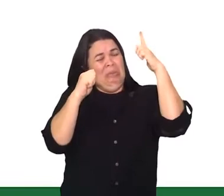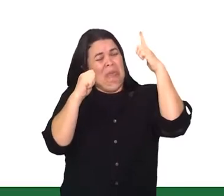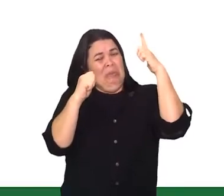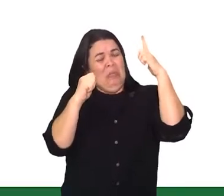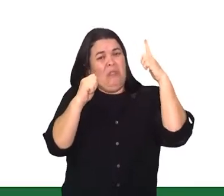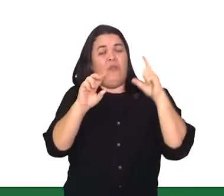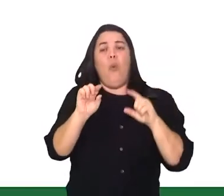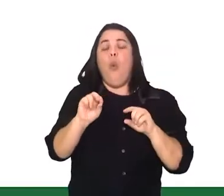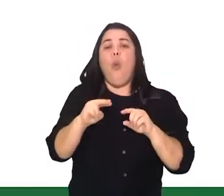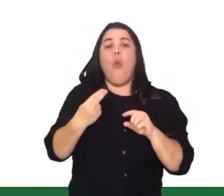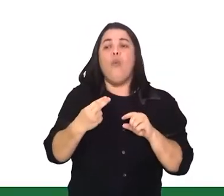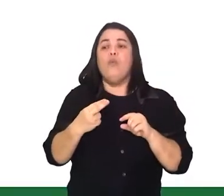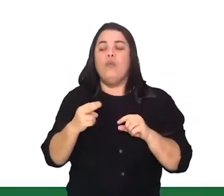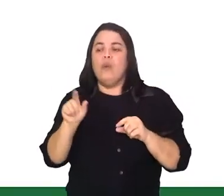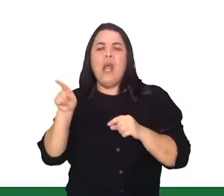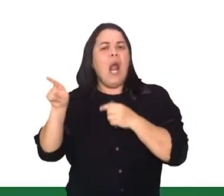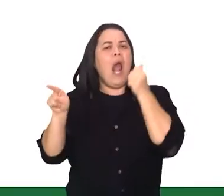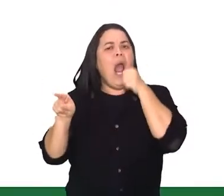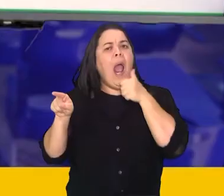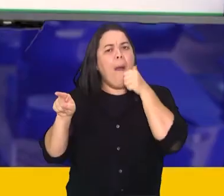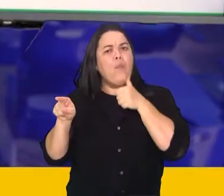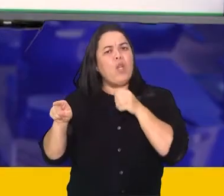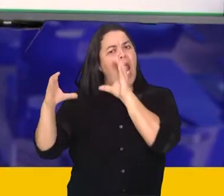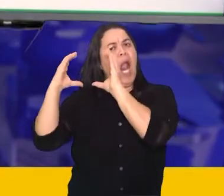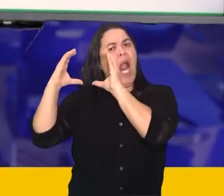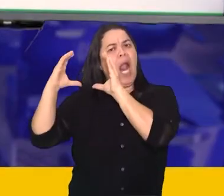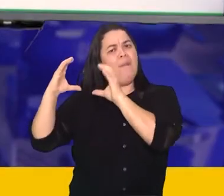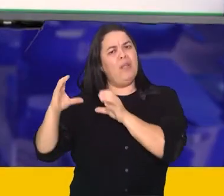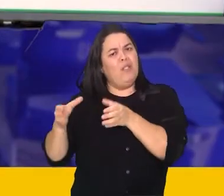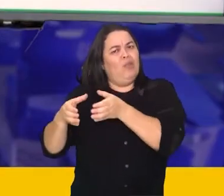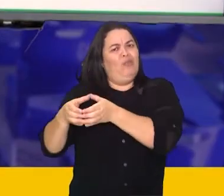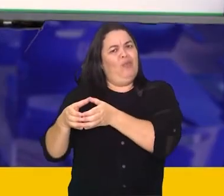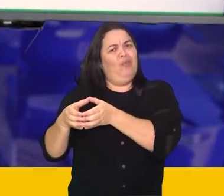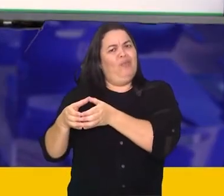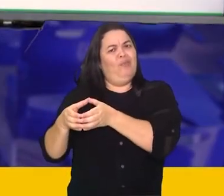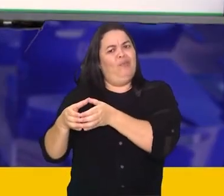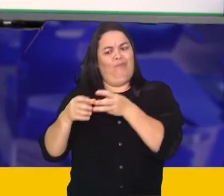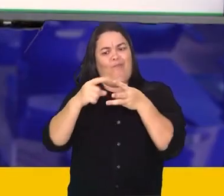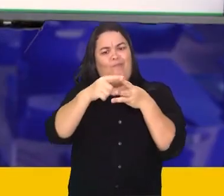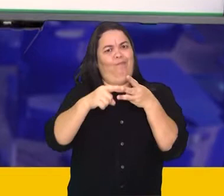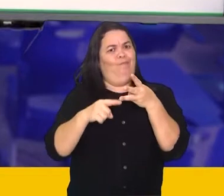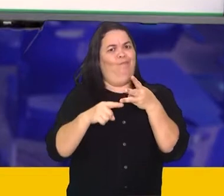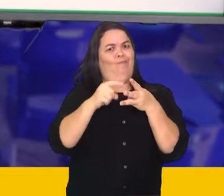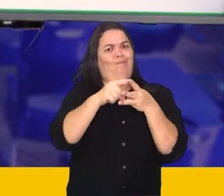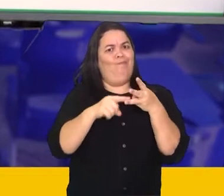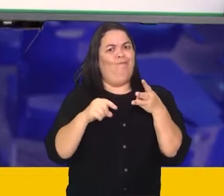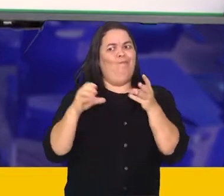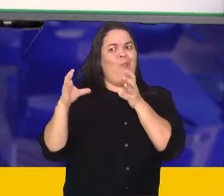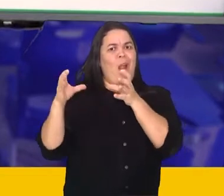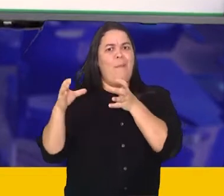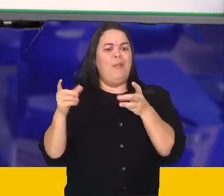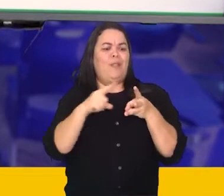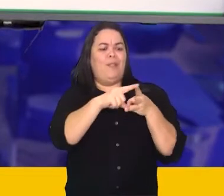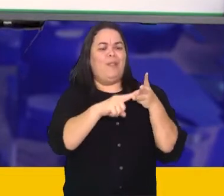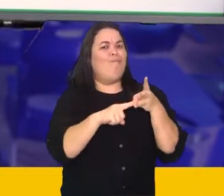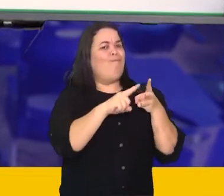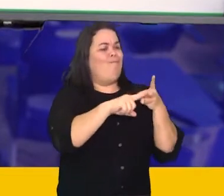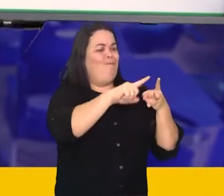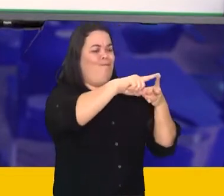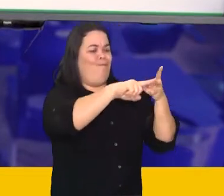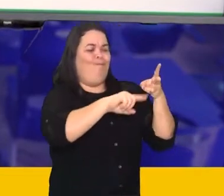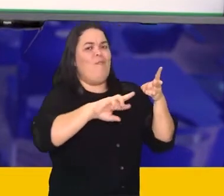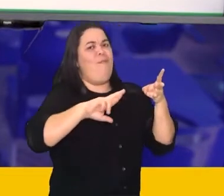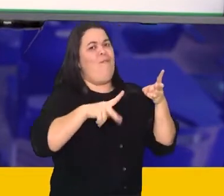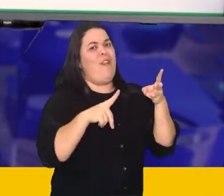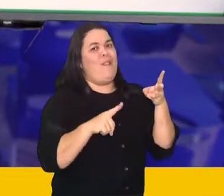equipe. A palavra cabeça foi utilizada 3 vezes em situações de comunicação